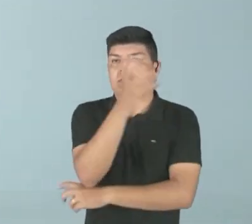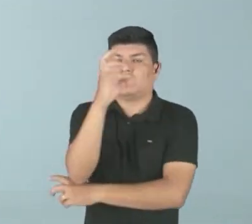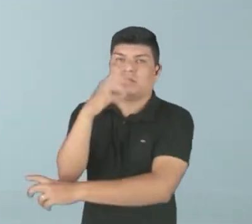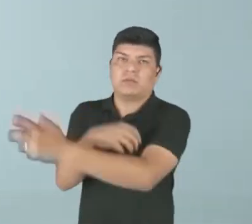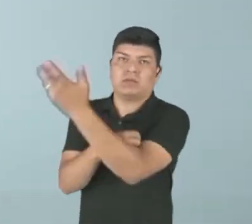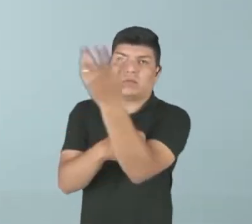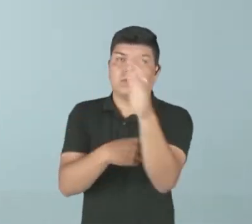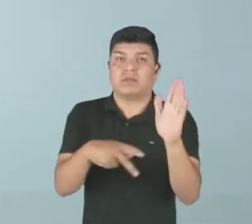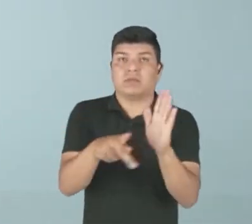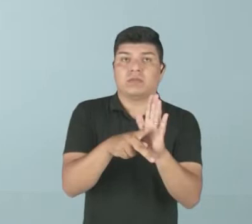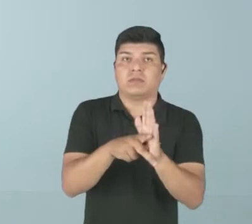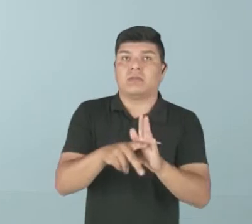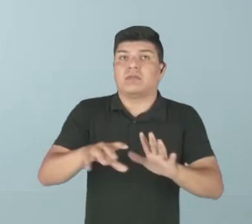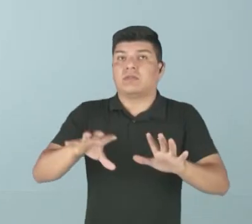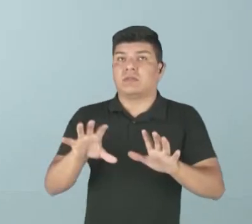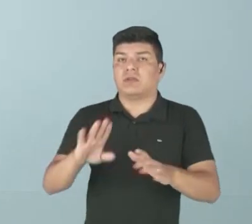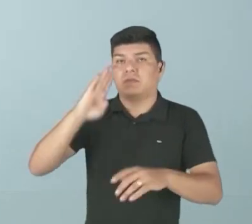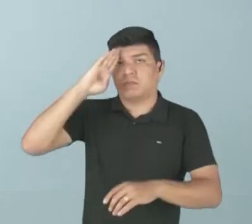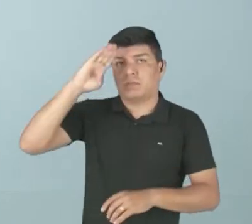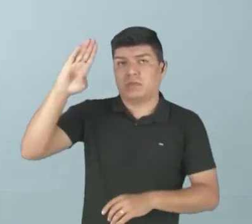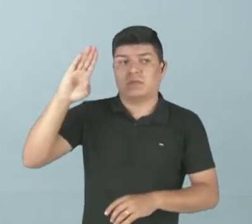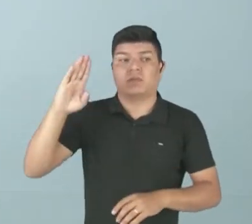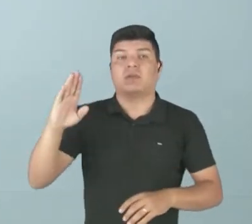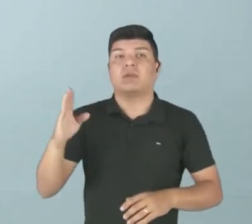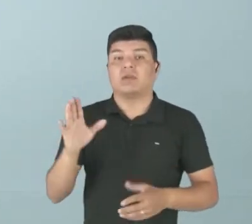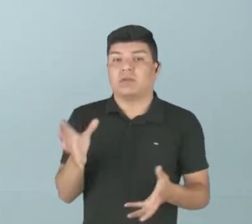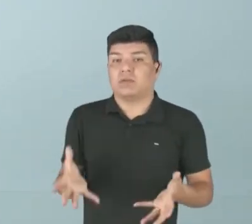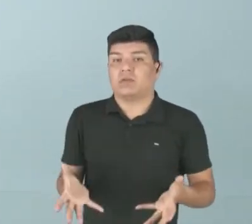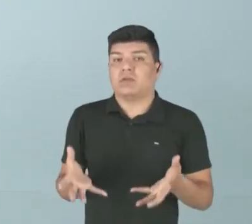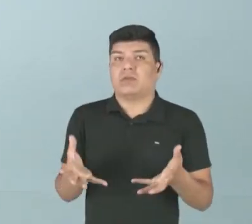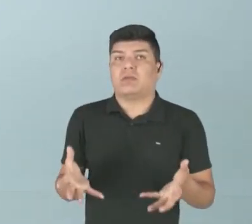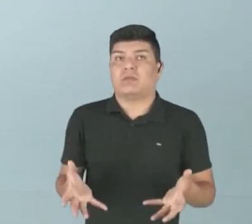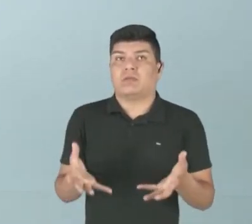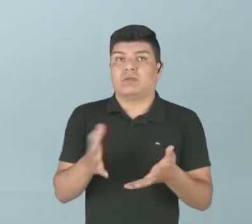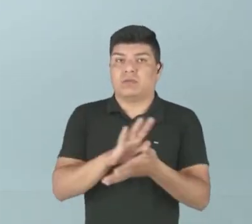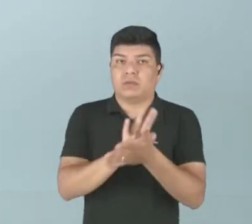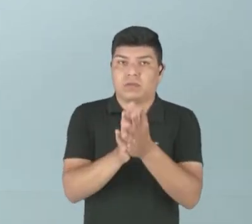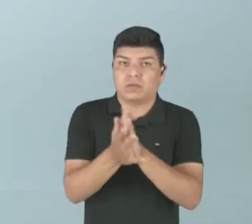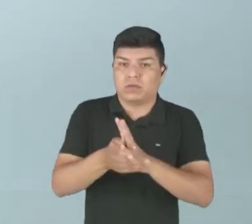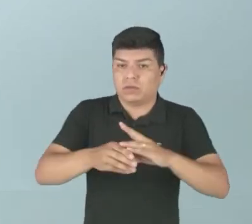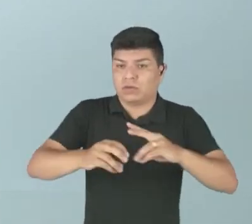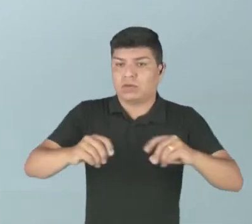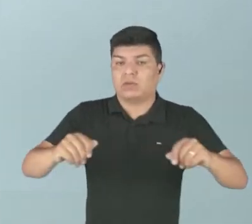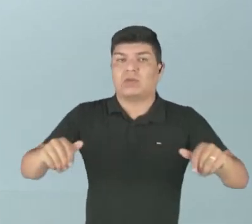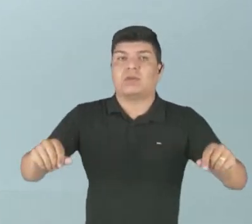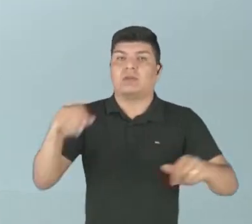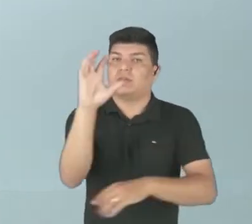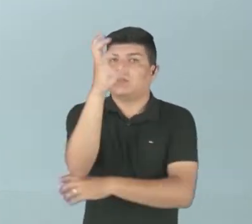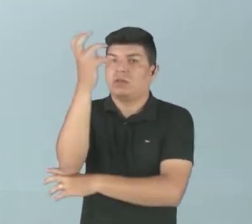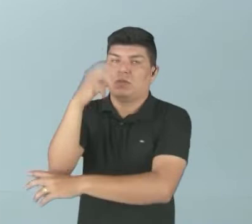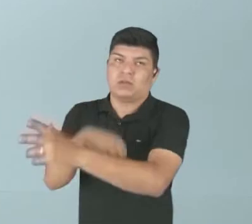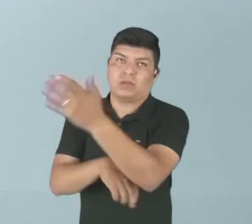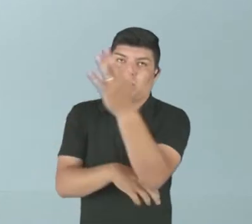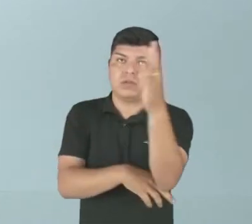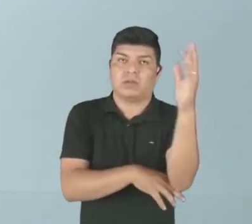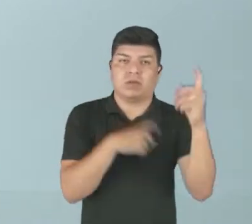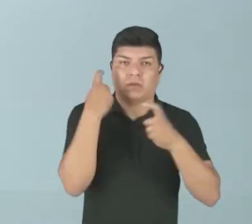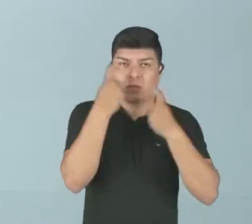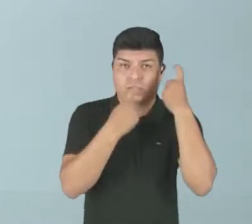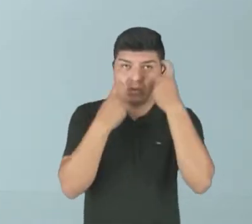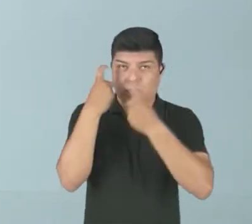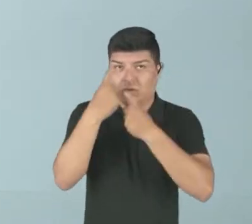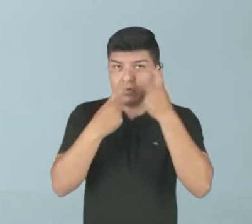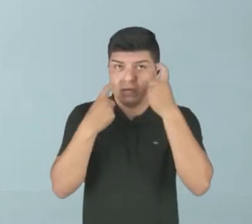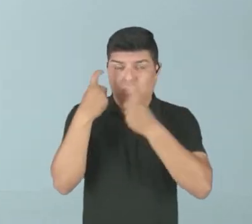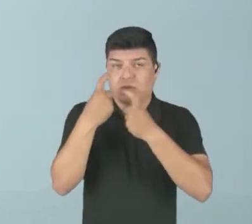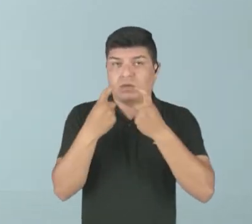vegetação são os principais motivadores da degradação do meio ambiente. Inclusive, grande preocupação das